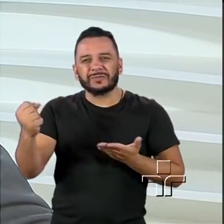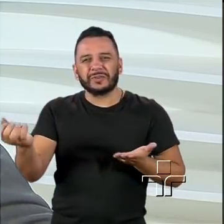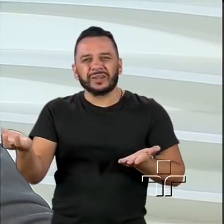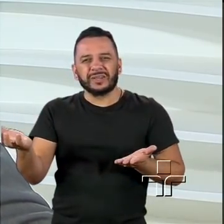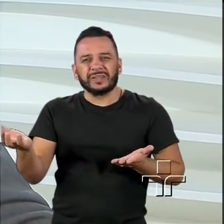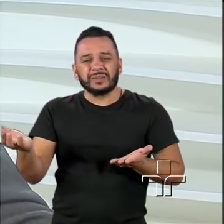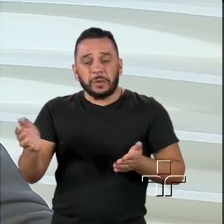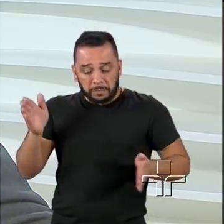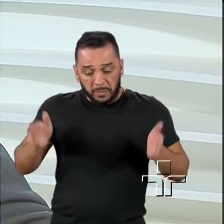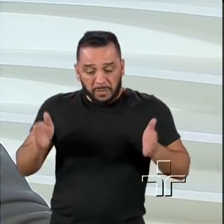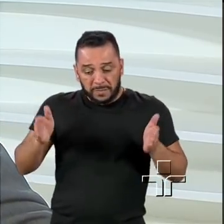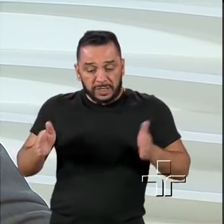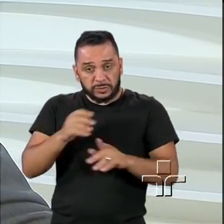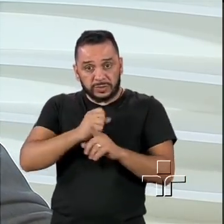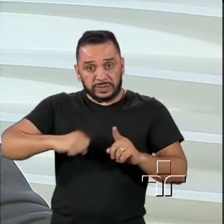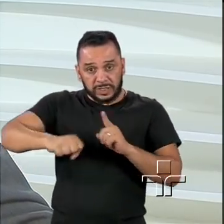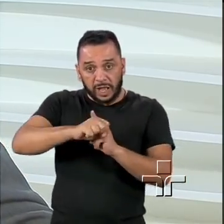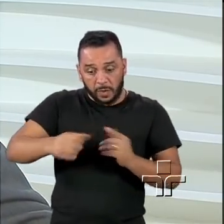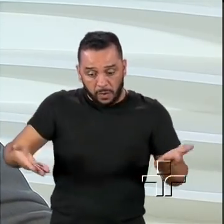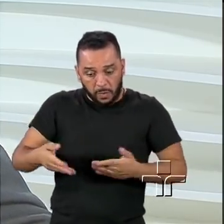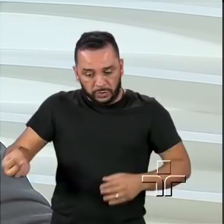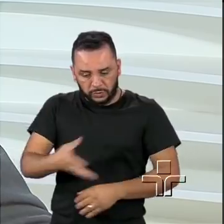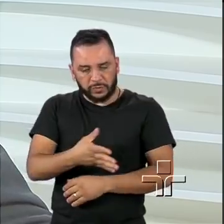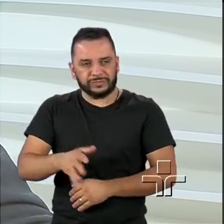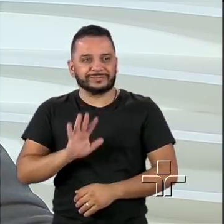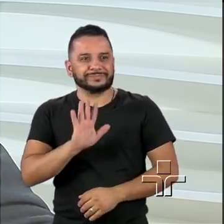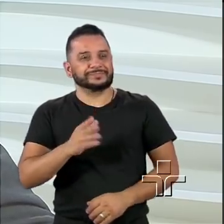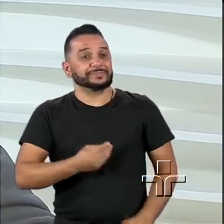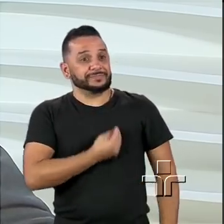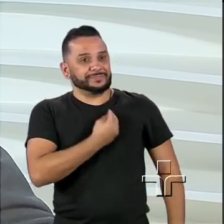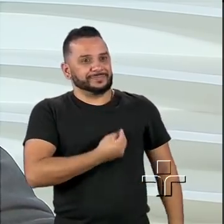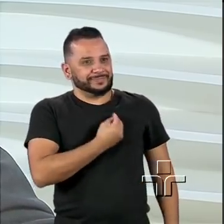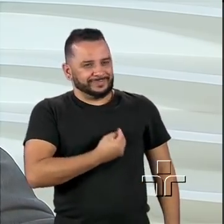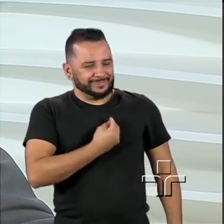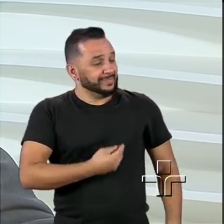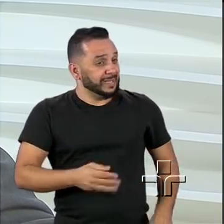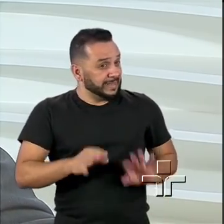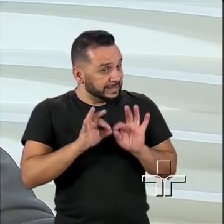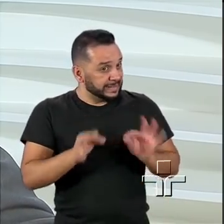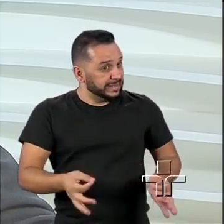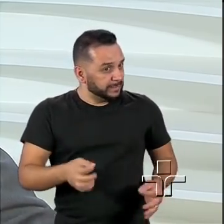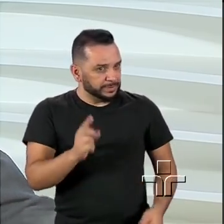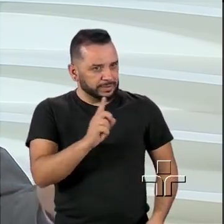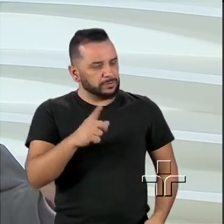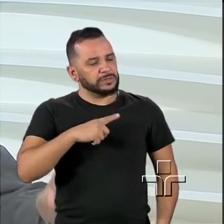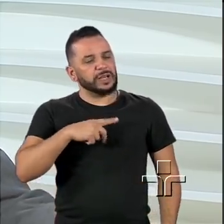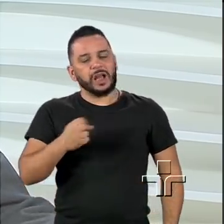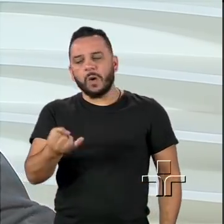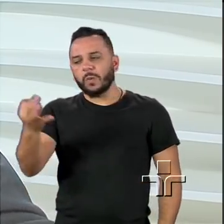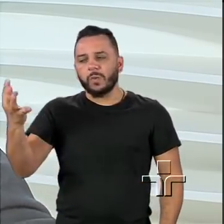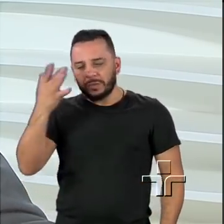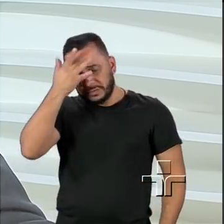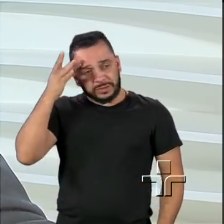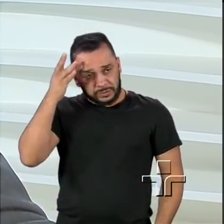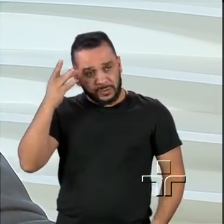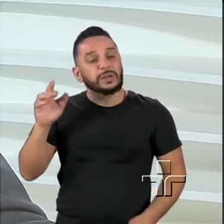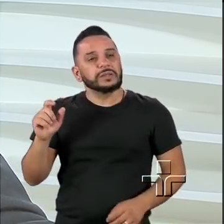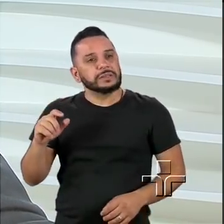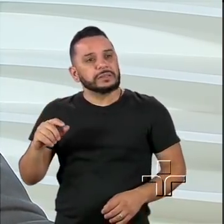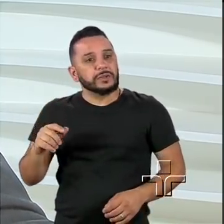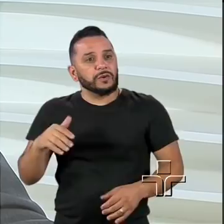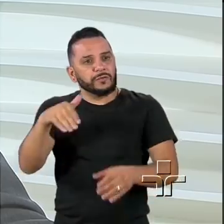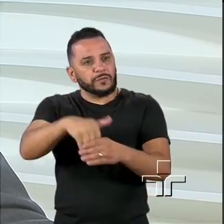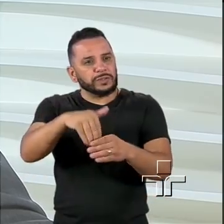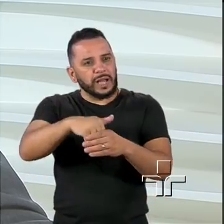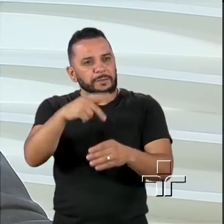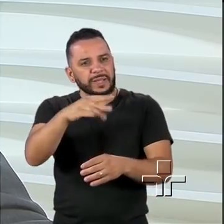Rubens? Não é tão simples assim. Mais que isso. Você tem pessoas que em algum momento deixou de votar no PT, está voltando a